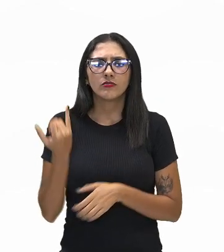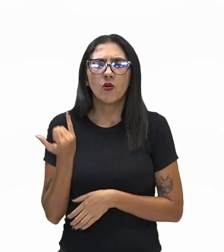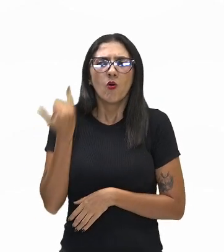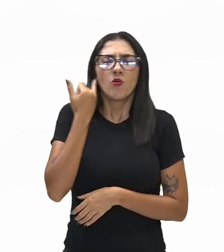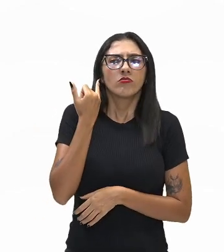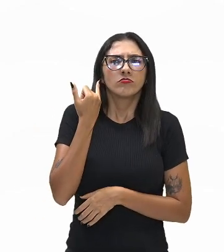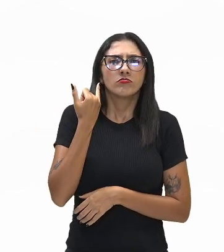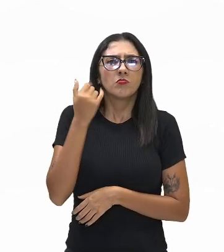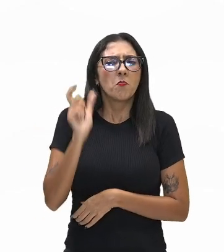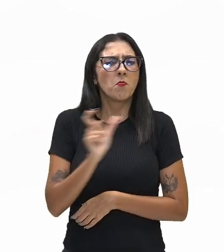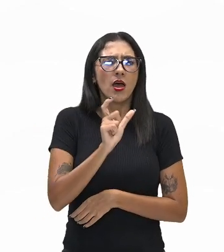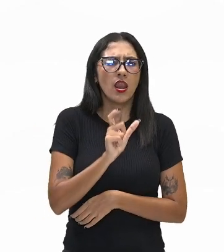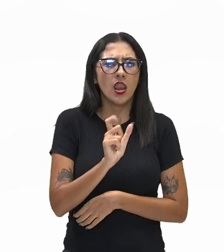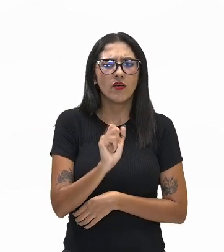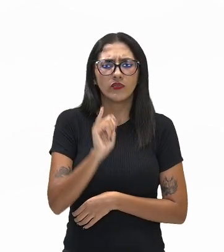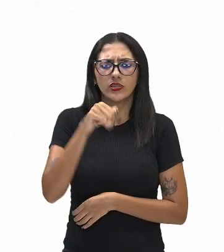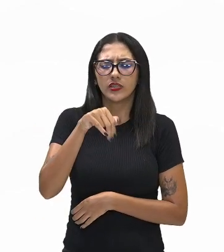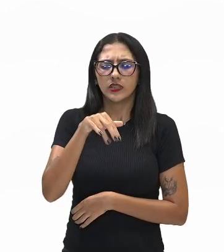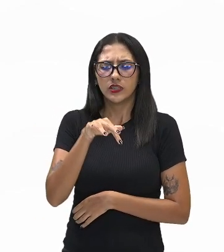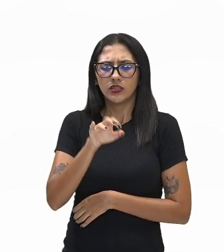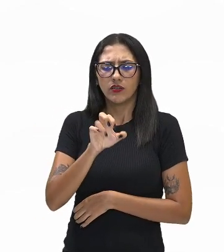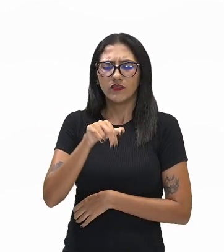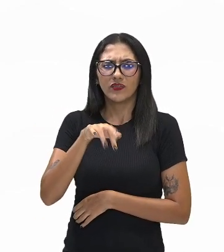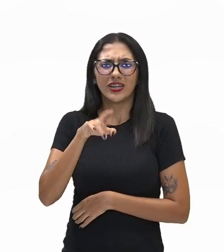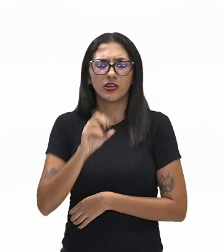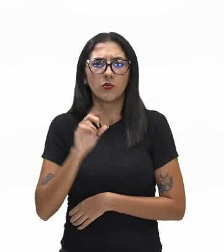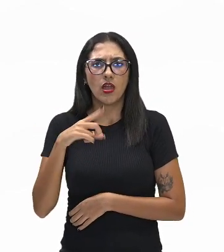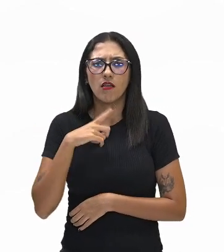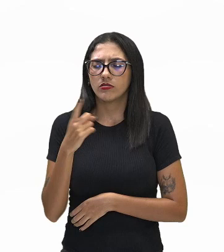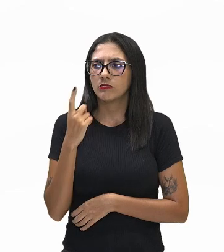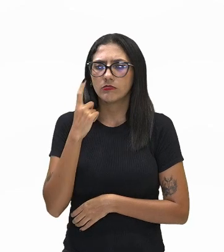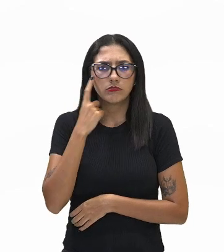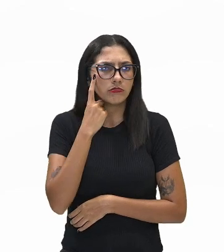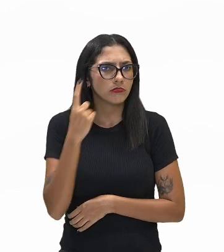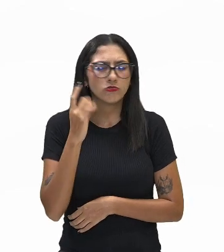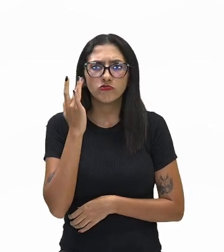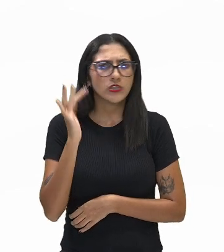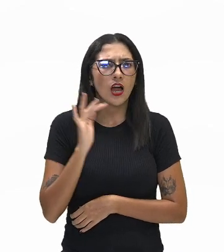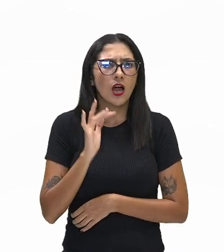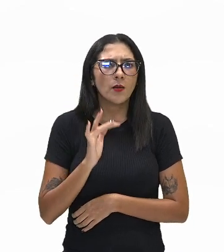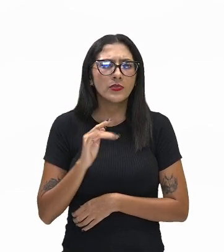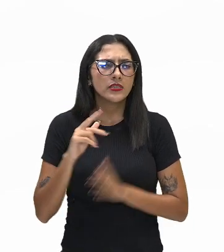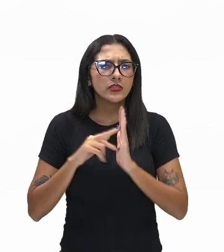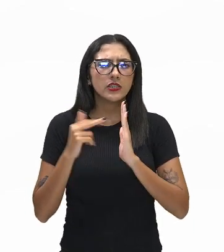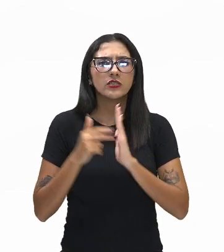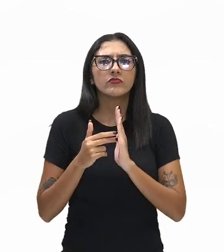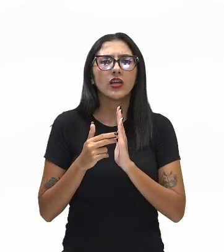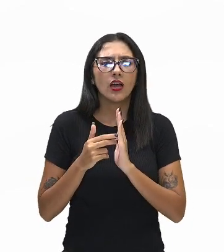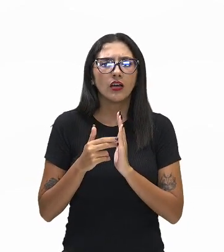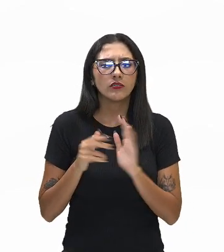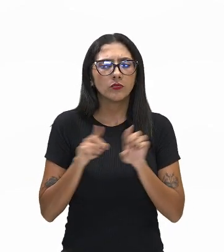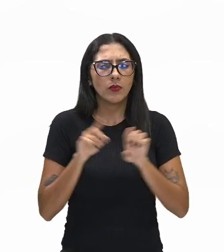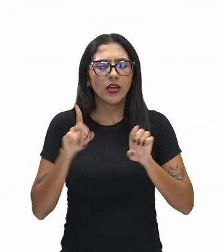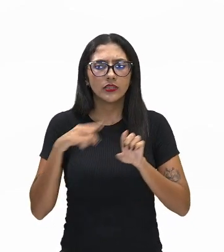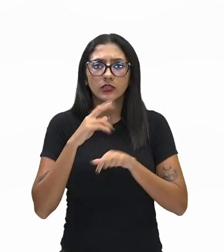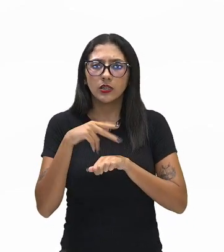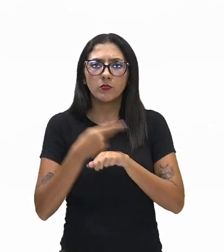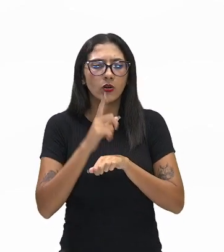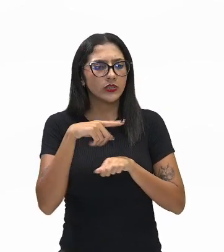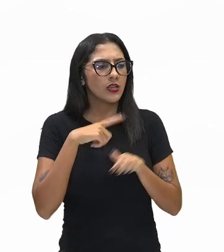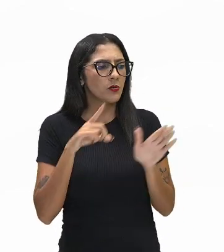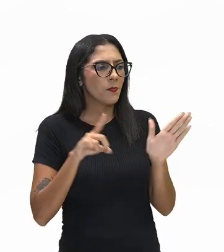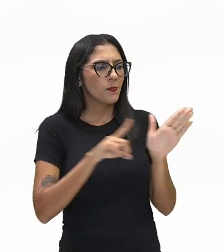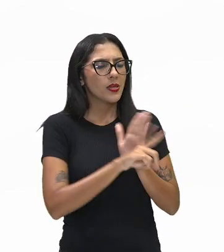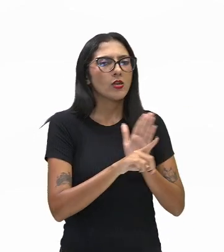ficou curioso para saber o seu significado. No entanto, ao questionar-se a Vitória, não recebeu